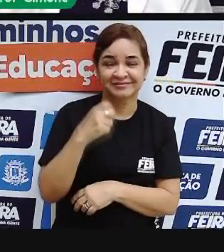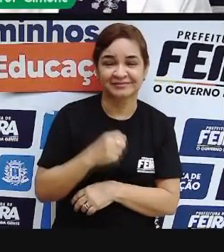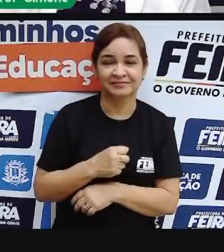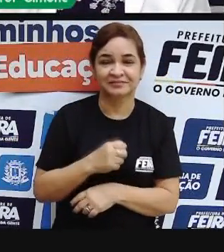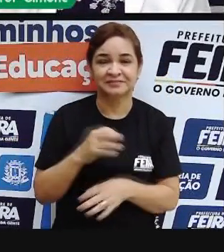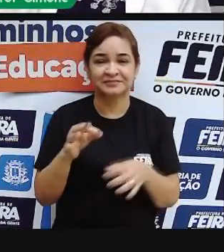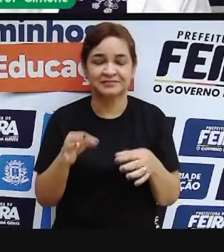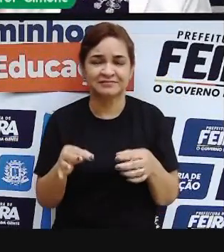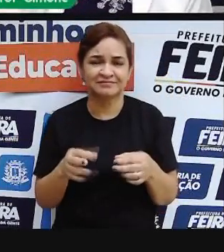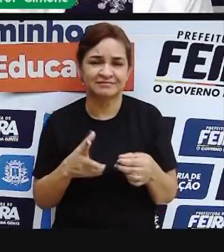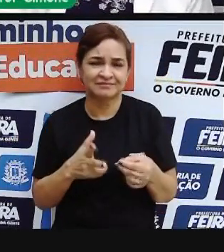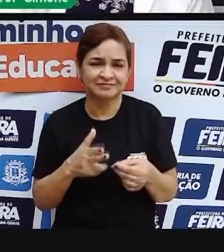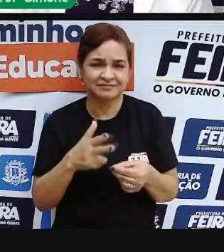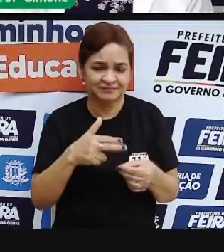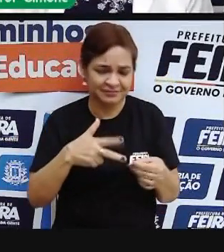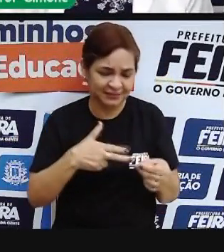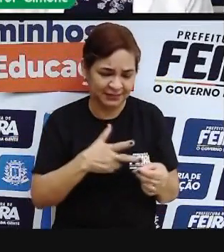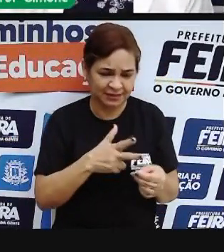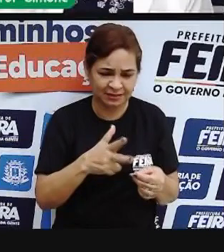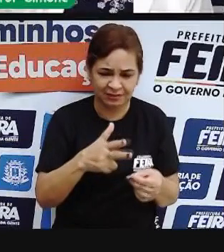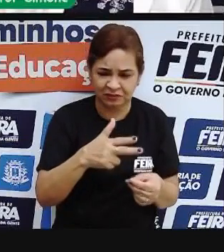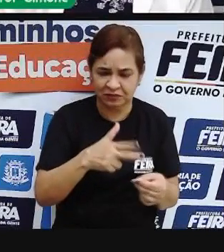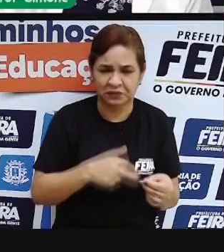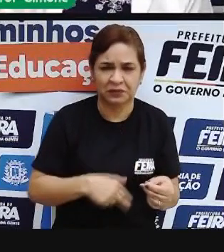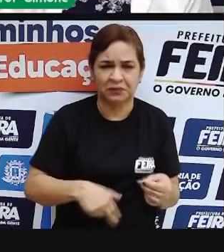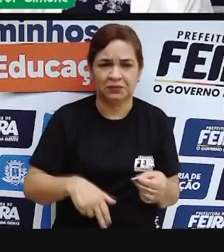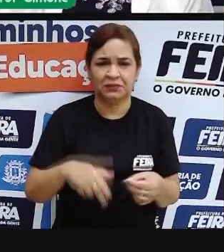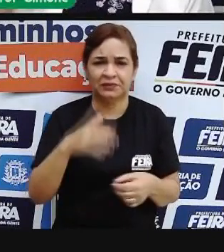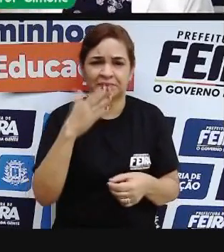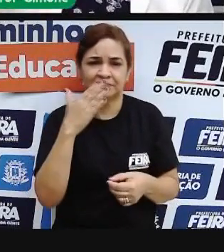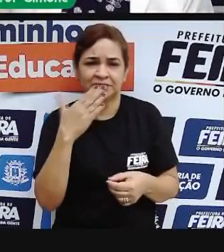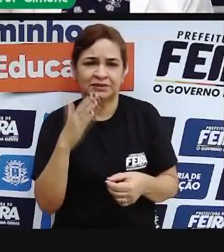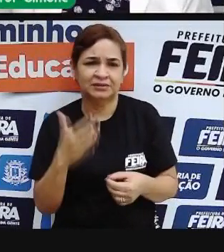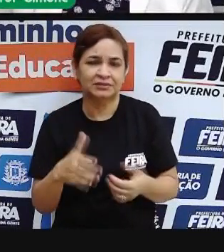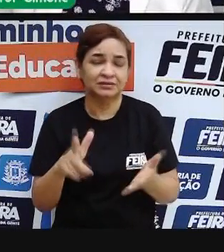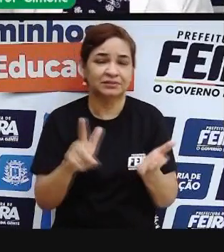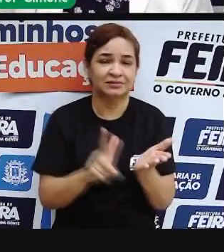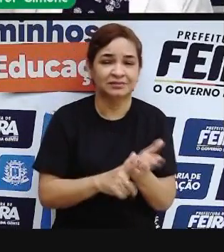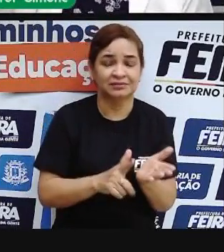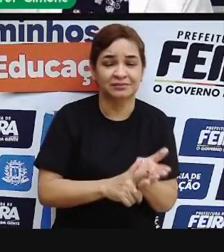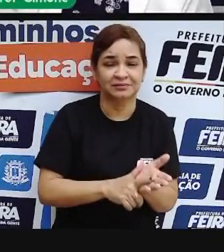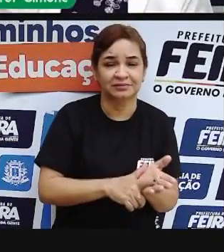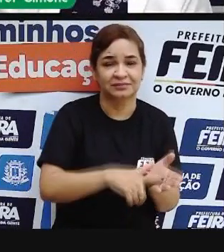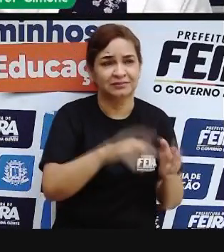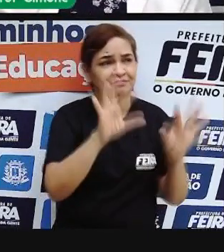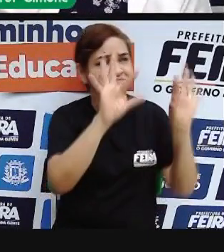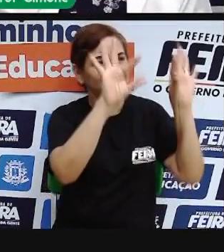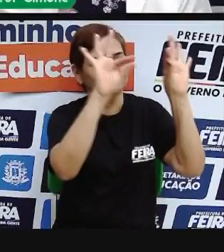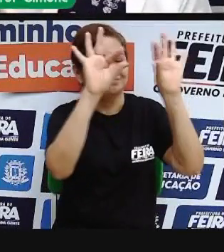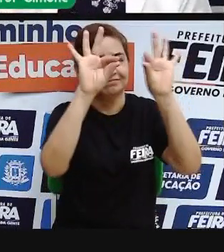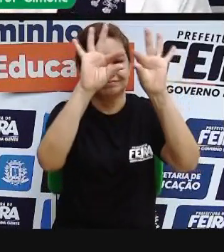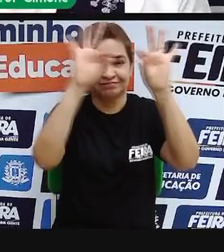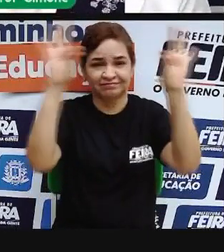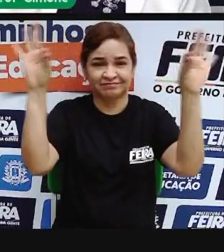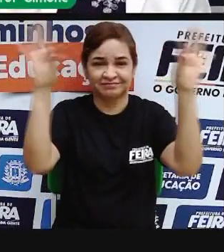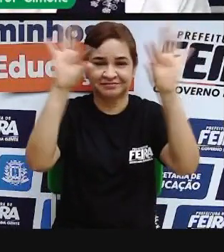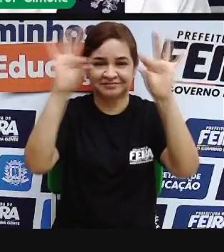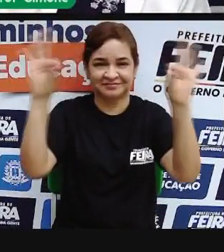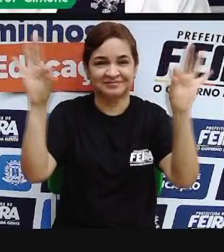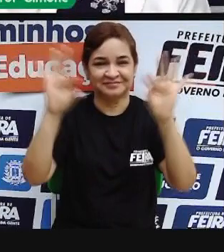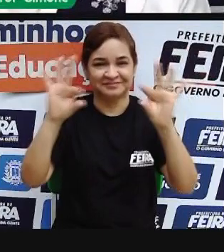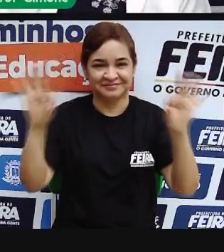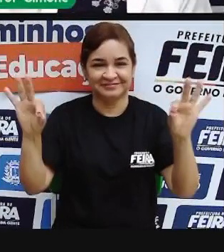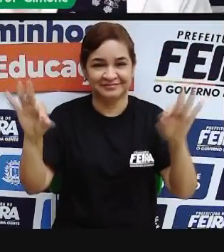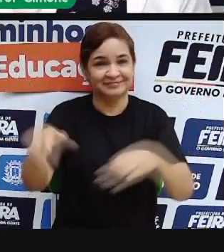com sacos plásticos, outras feitas de papel, né? Então, sempre tem o enfeite